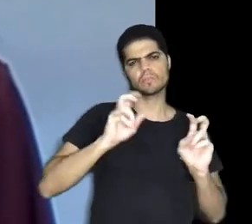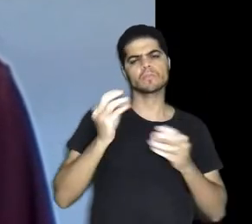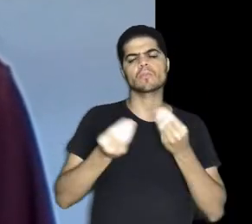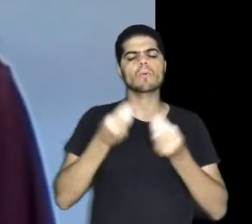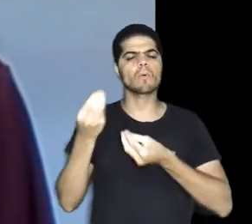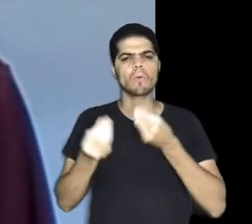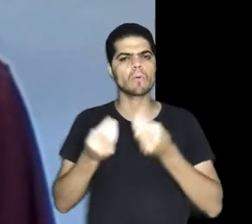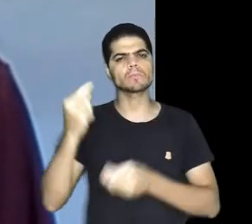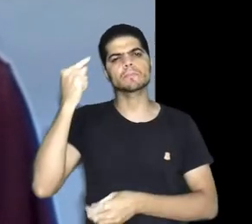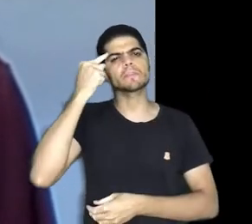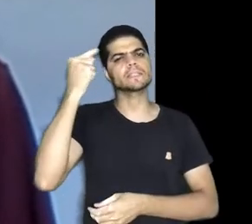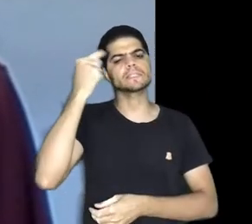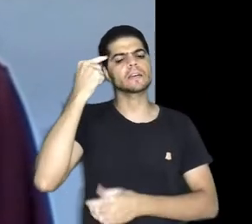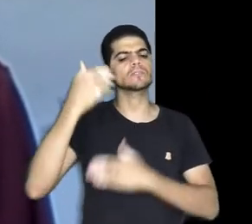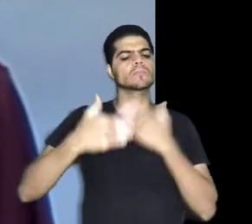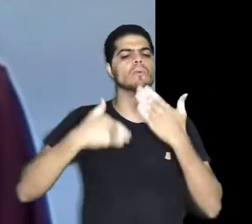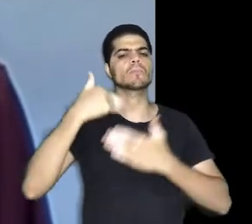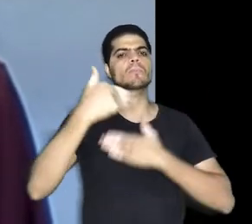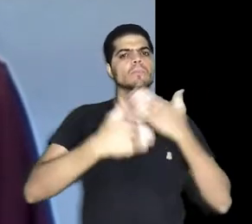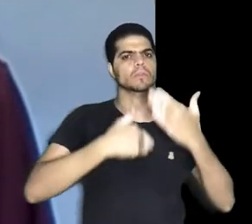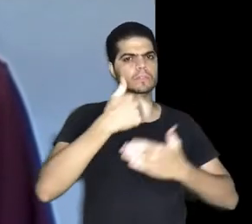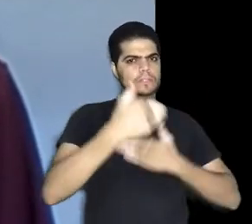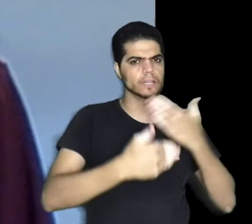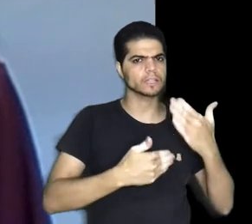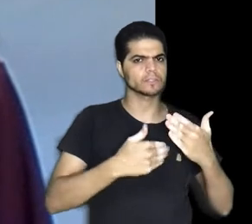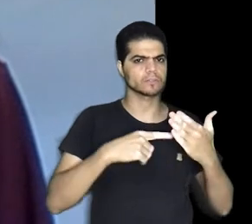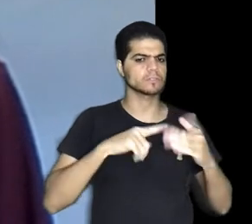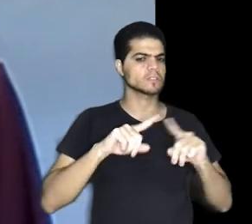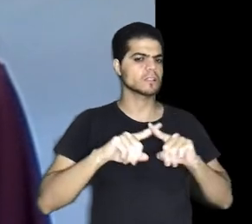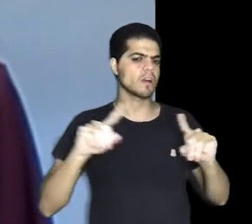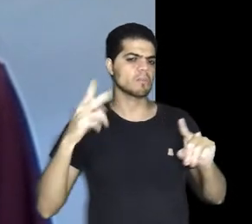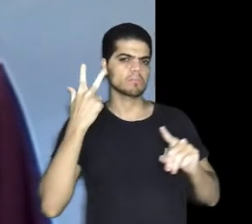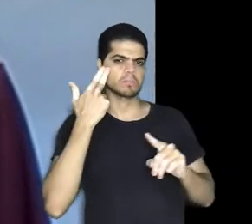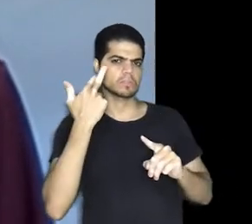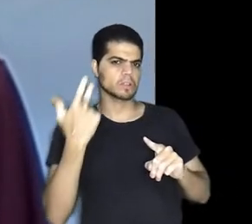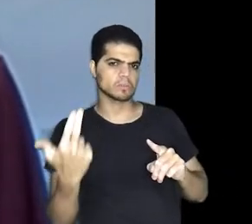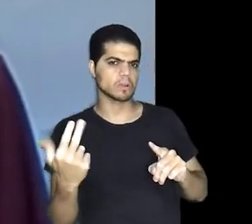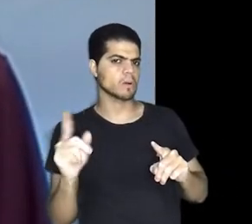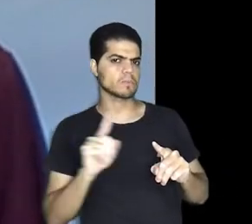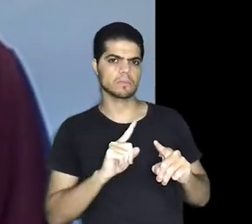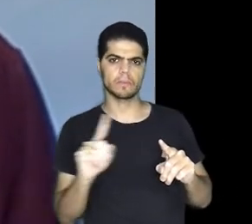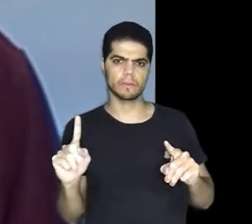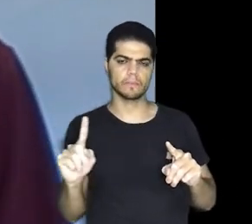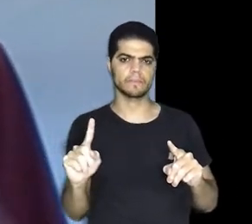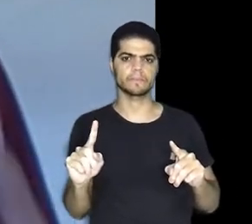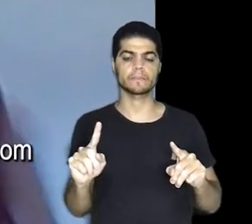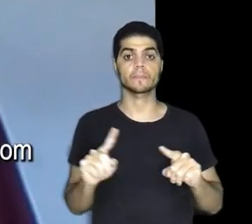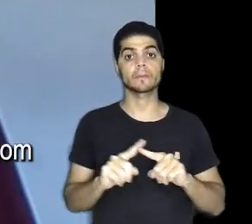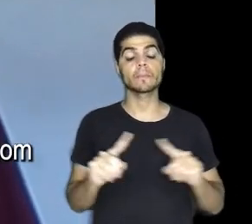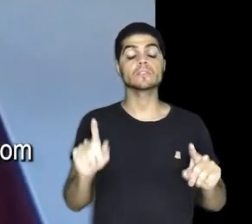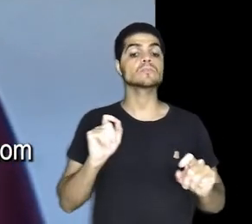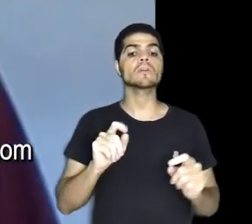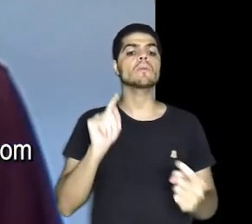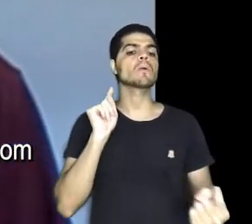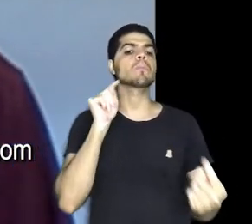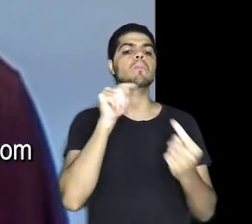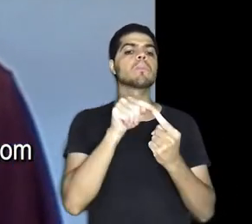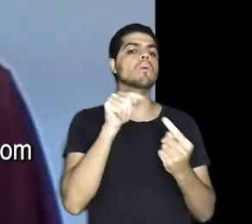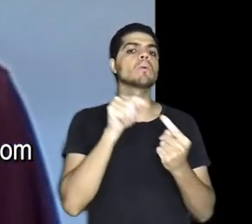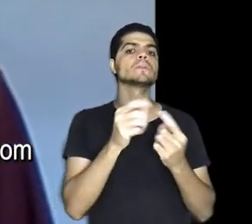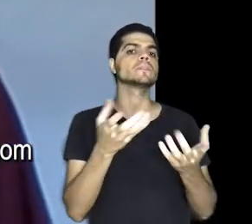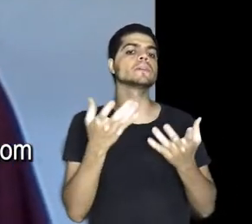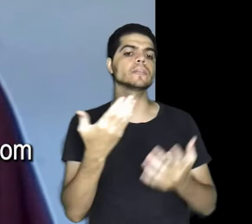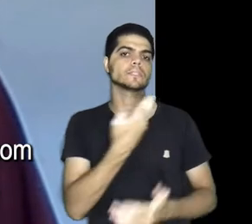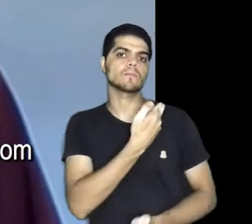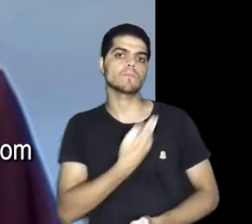como construção, pensada como processo, isto é, não natural, como um processo não natural. Qual o interesse